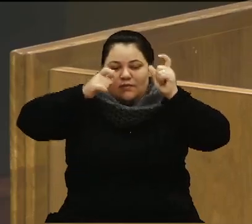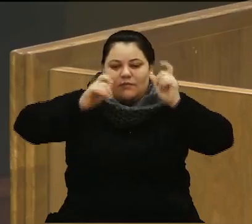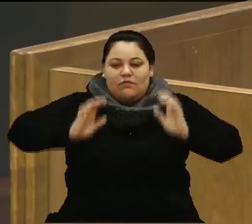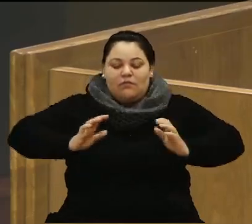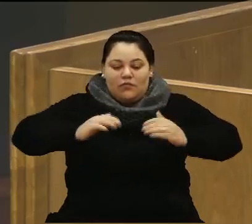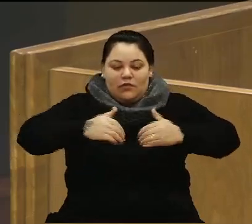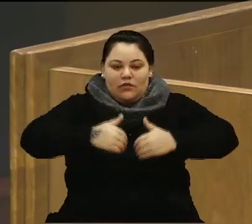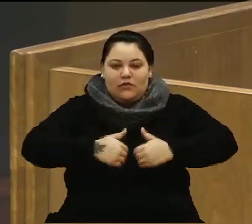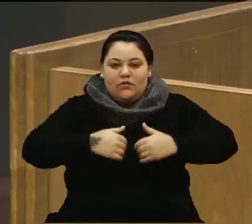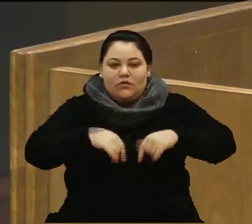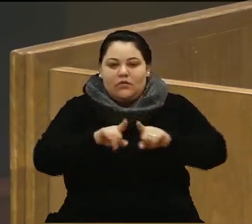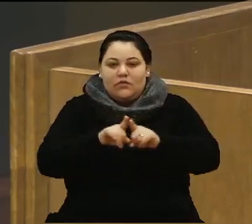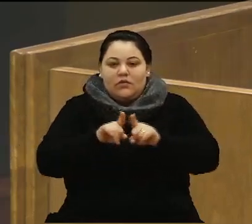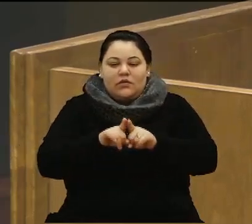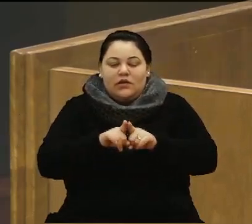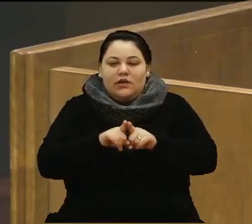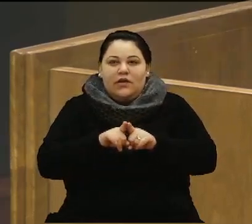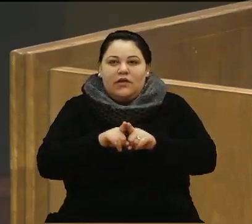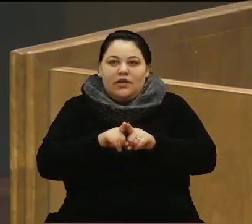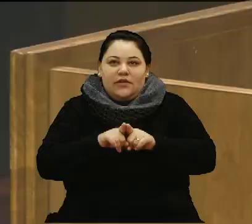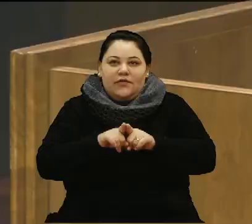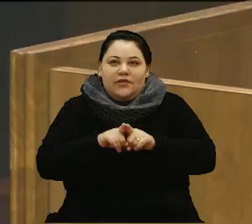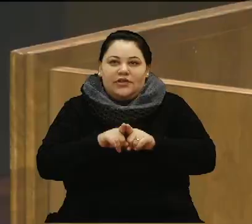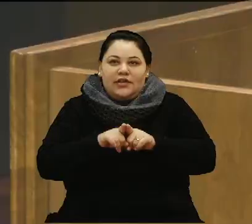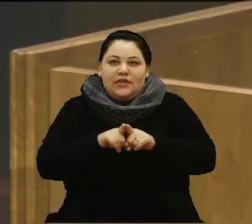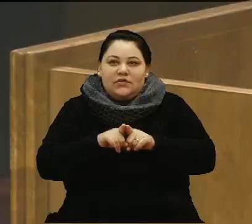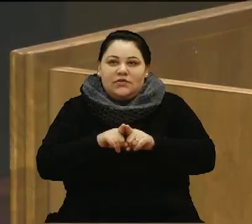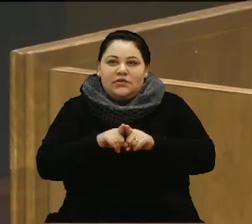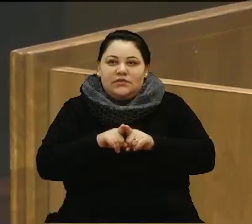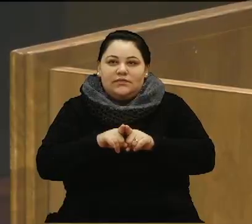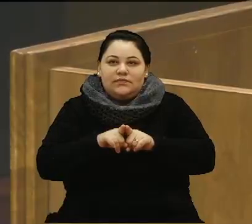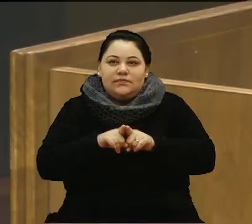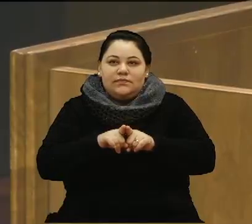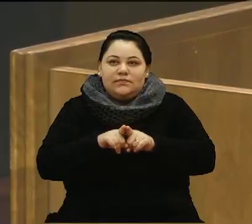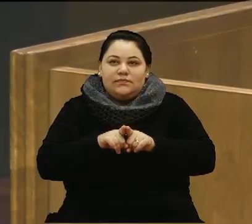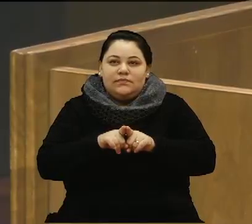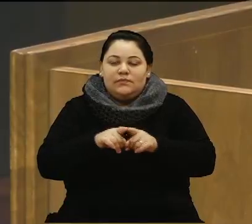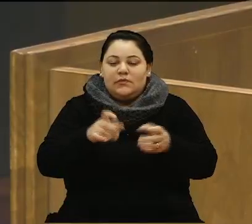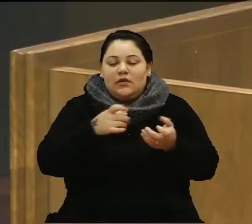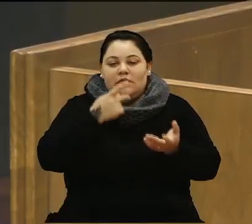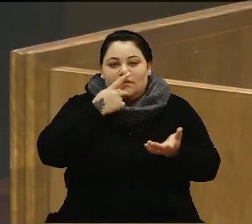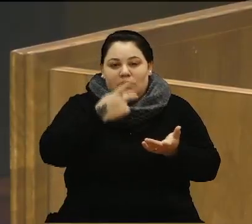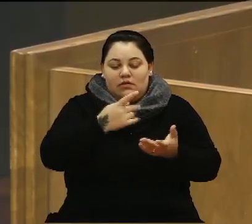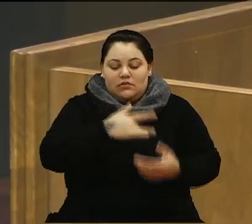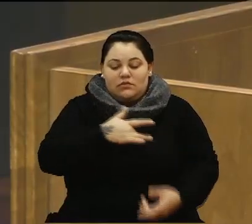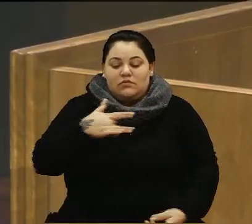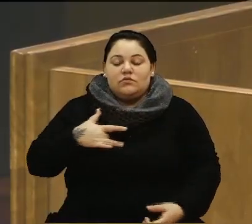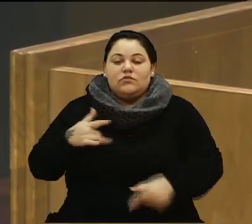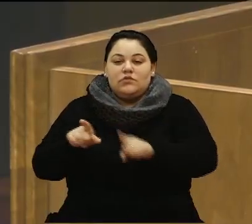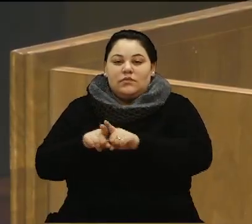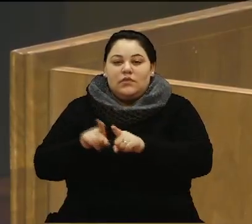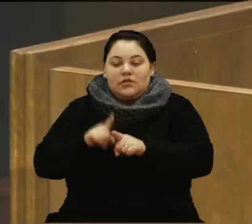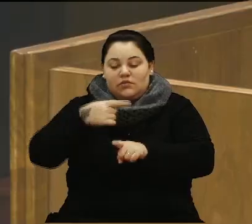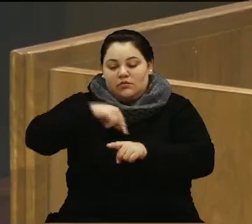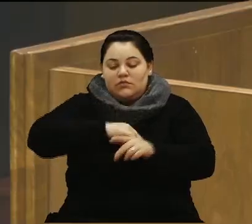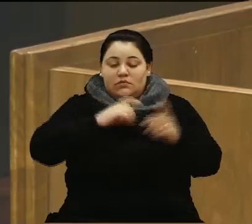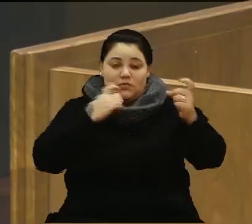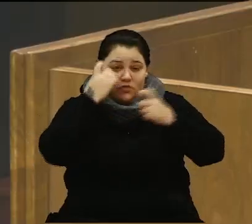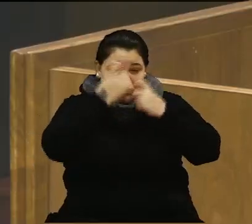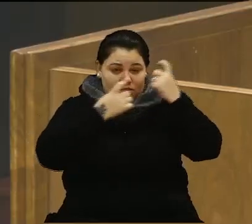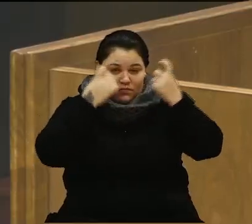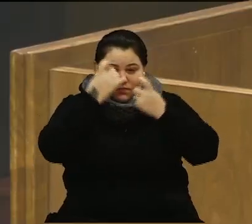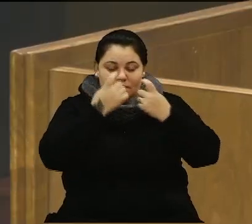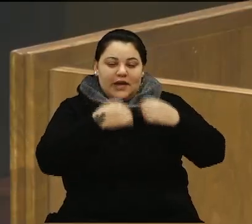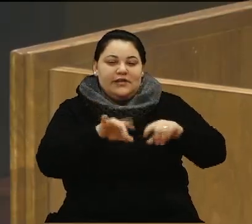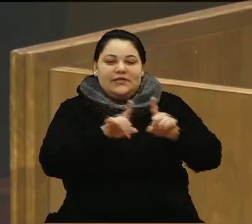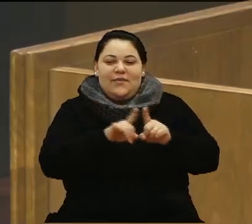deixar registrado isso. E meu último minutinho de fala, eu quero falar da questão da saúde, o que nos preocupa muito. Esperamos sim que